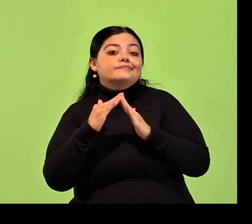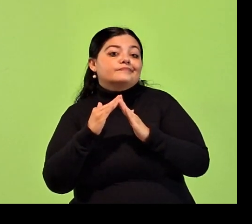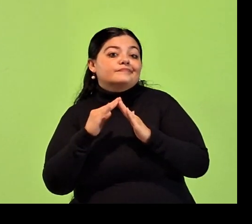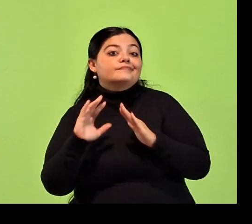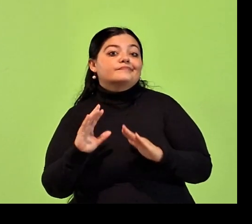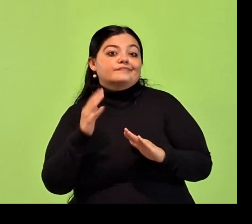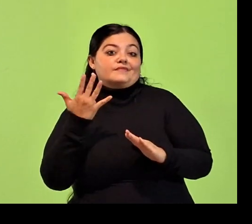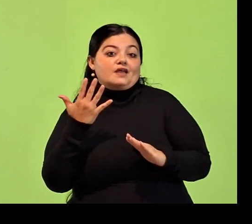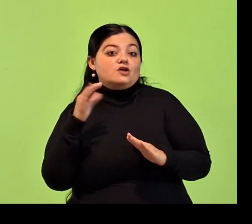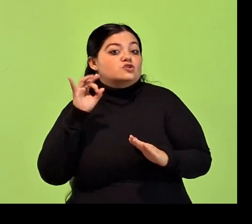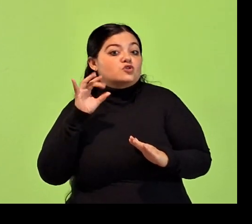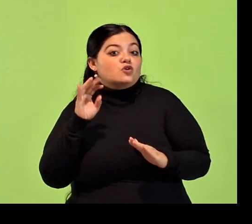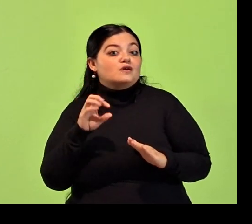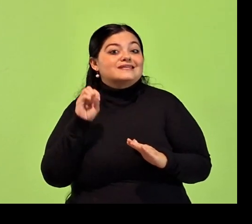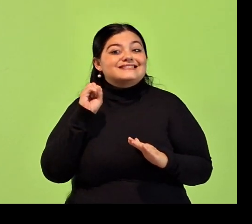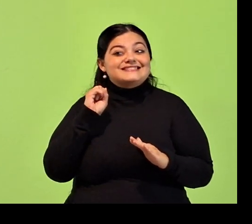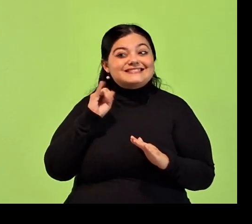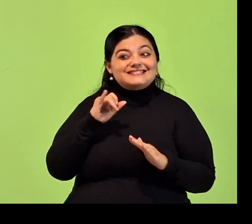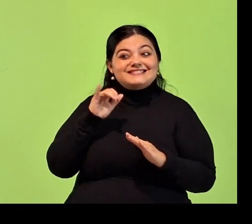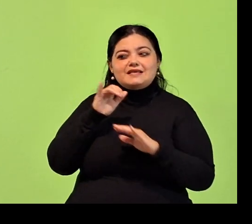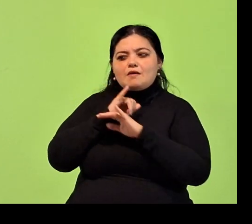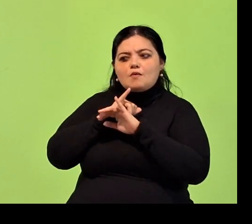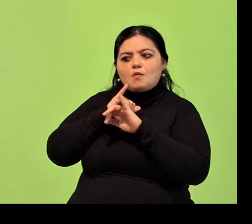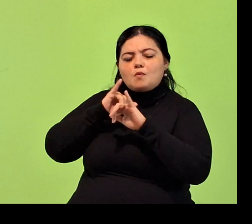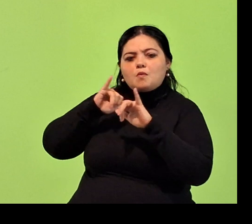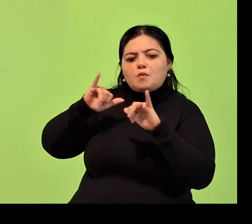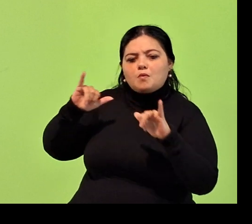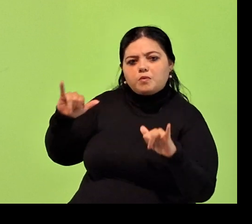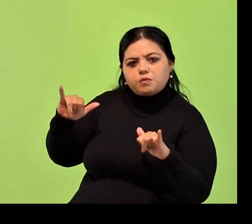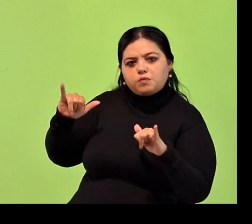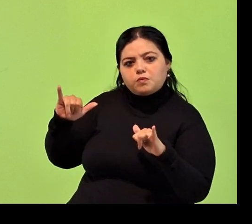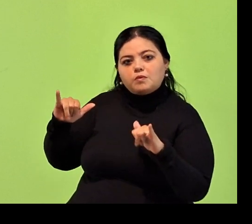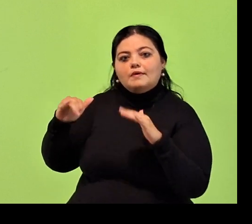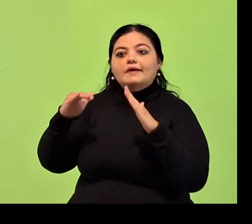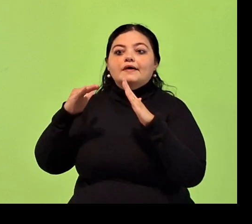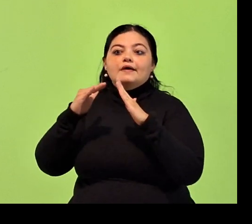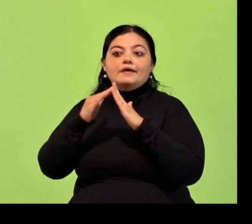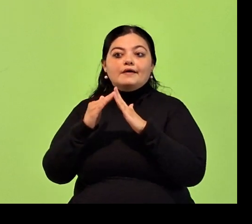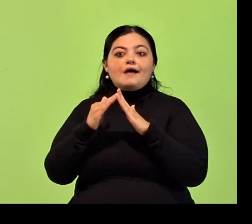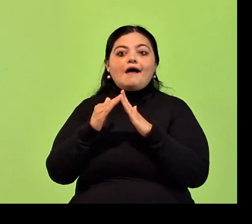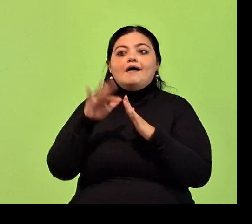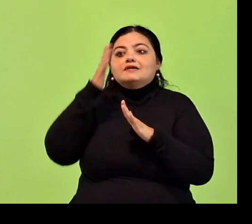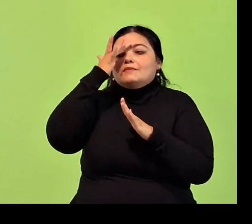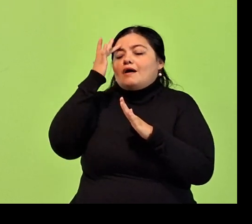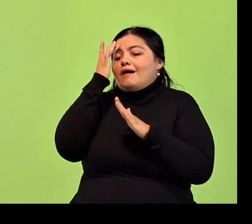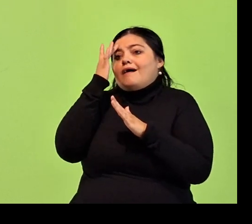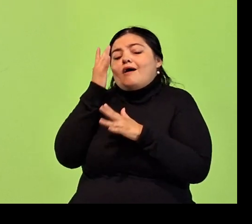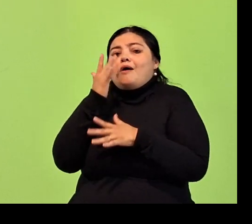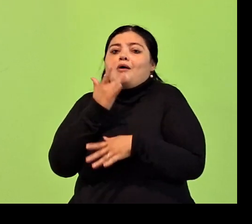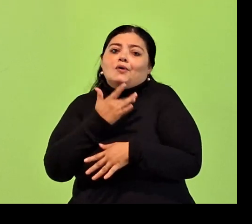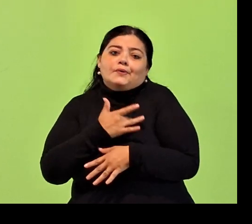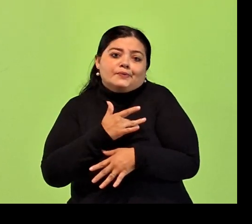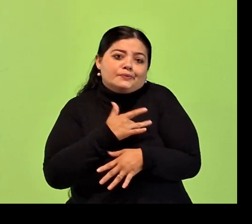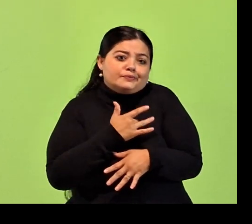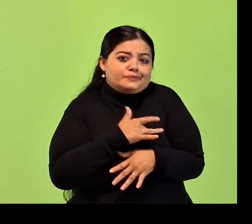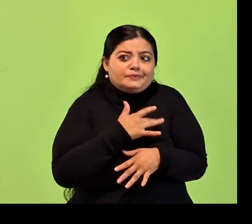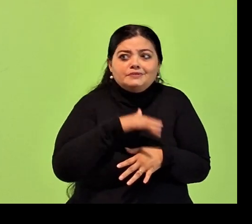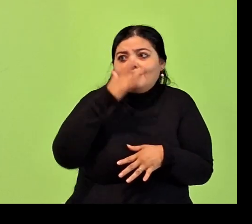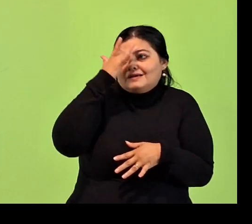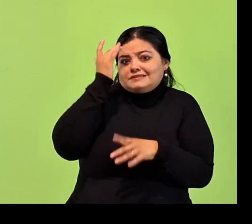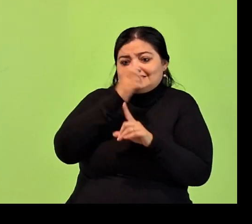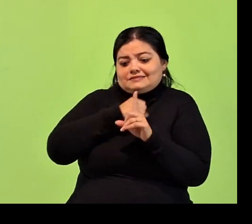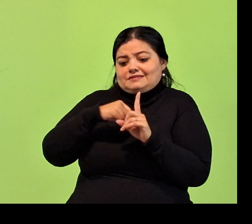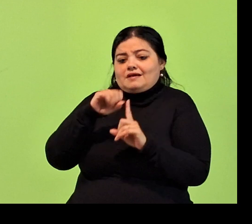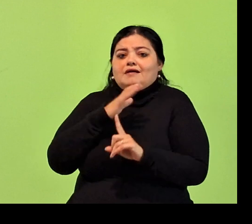quando a denúncia sai do espaço do lar que ela gera algum tipo de comoção social. É quase como se